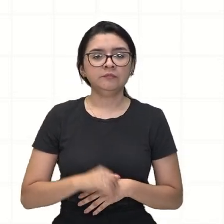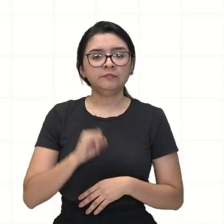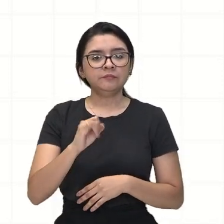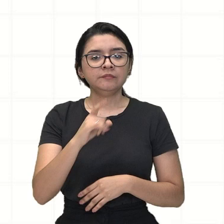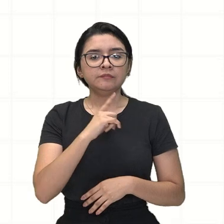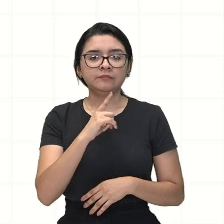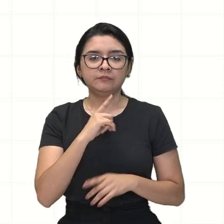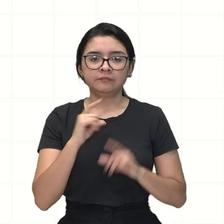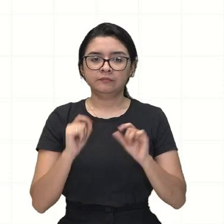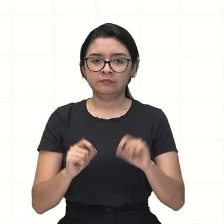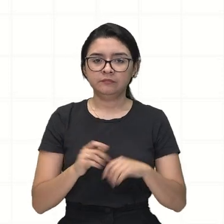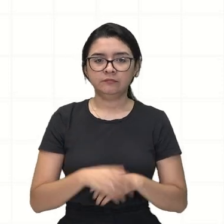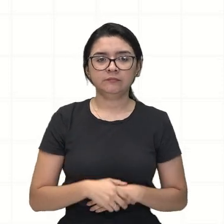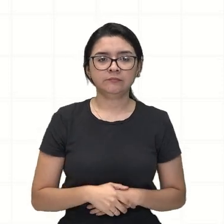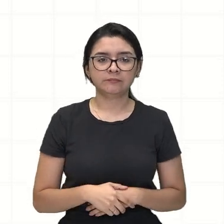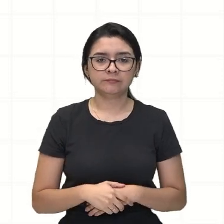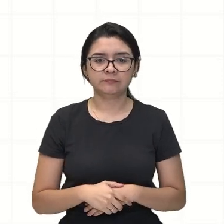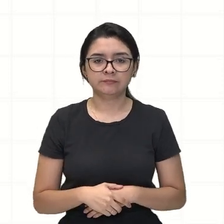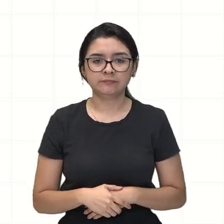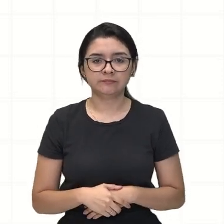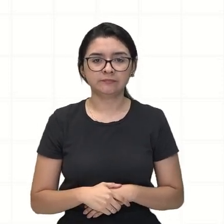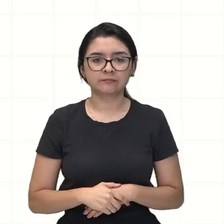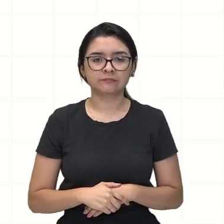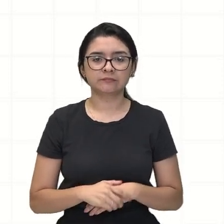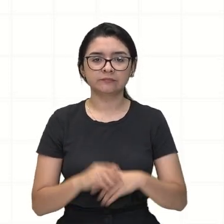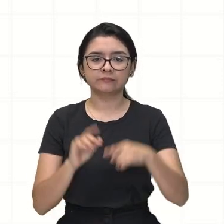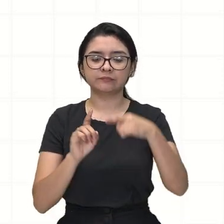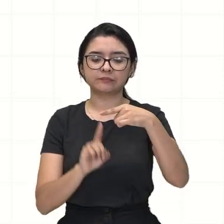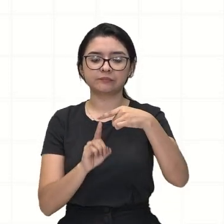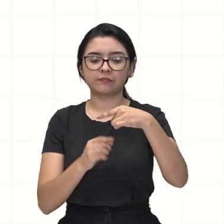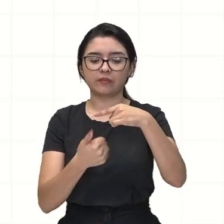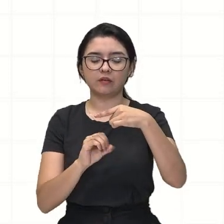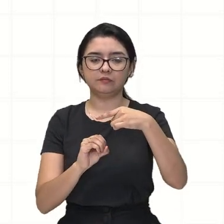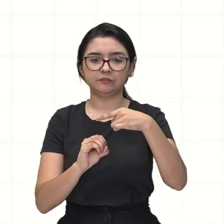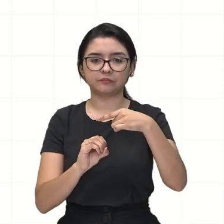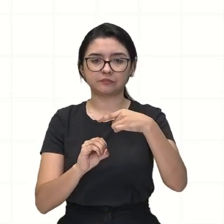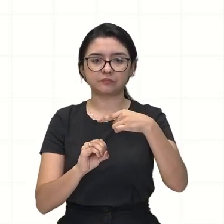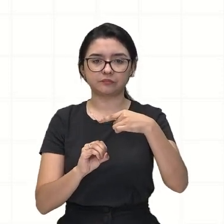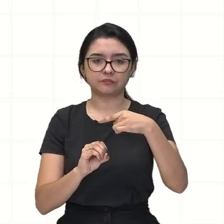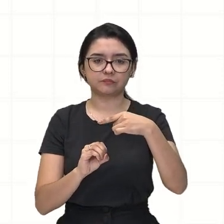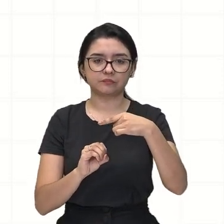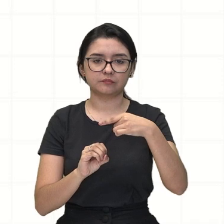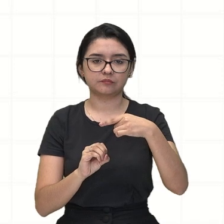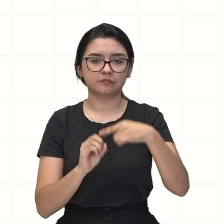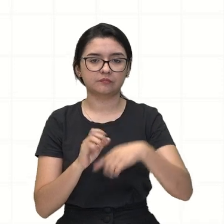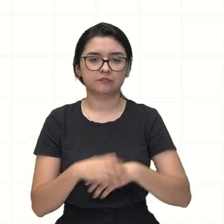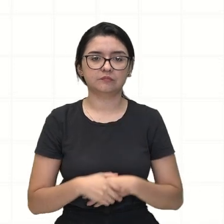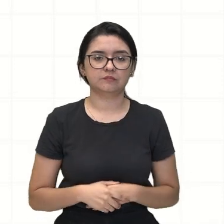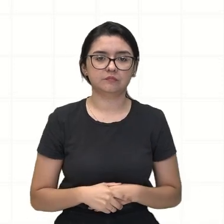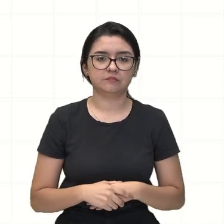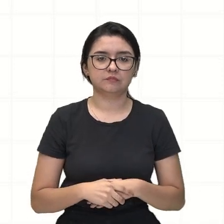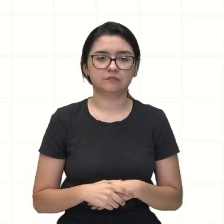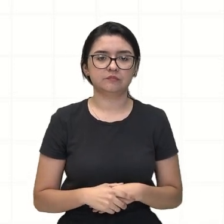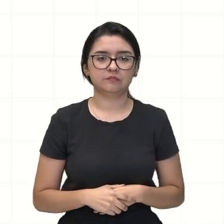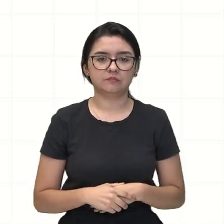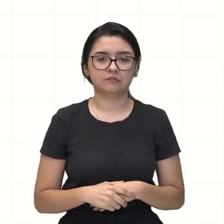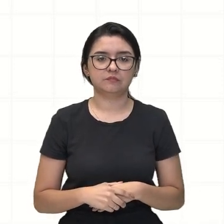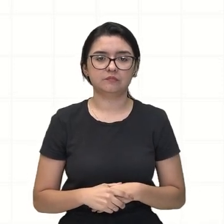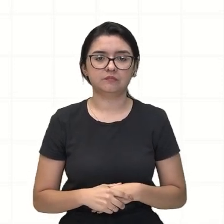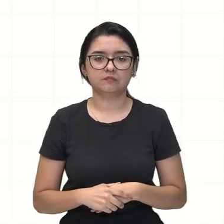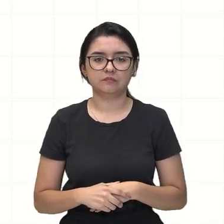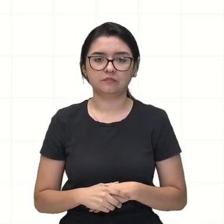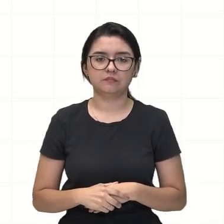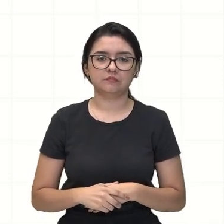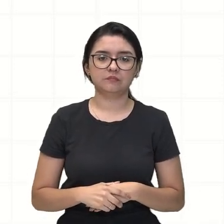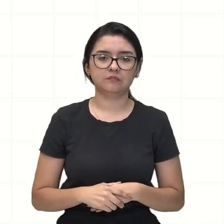10. Está falando desses caras aqui, ó. O denominador é uma potência de 10. É 10, aqui nós temos 10 elevado a 1, aqui é 10 ao quadrado,